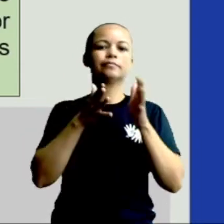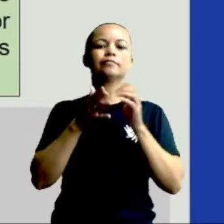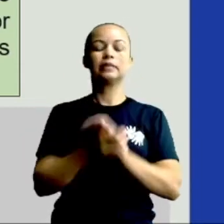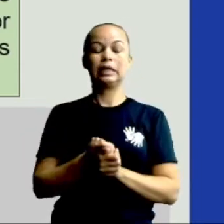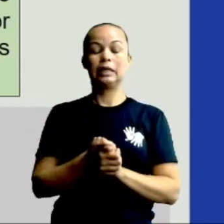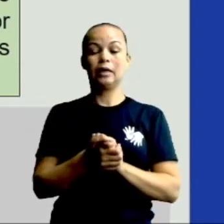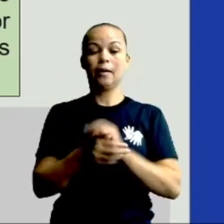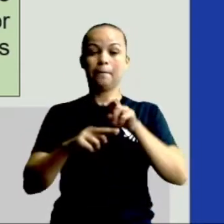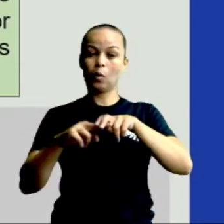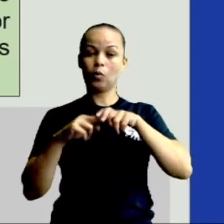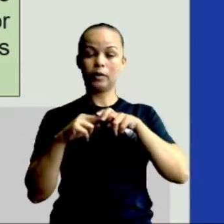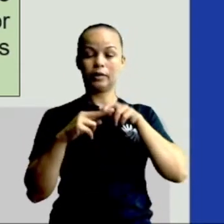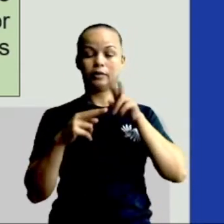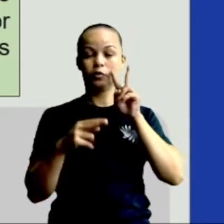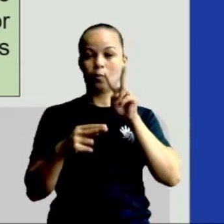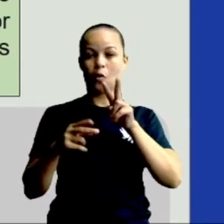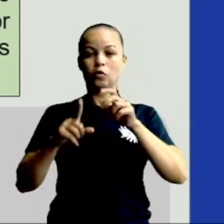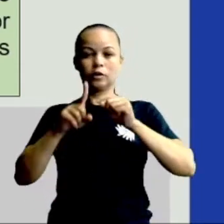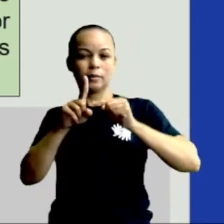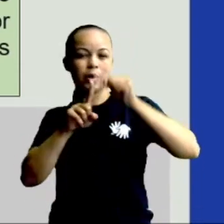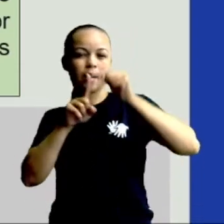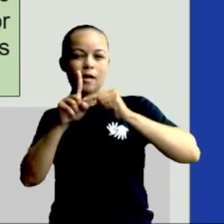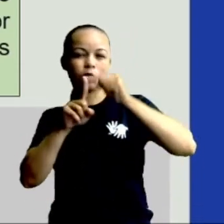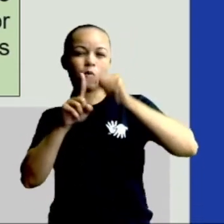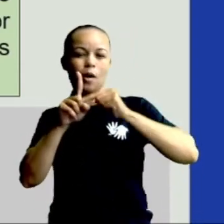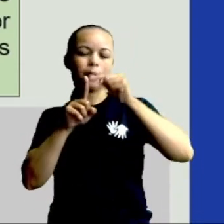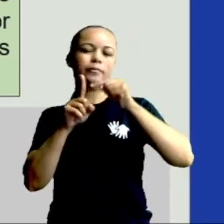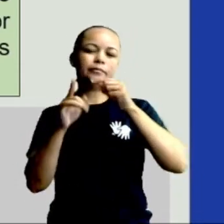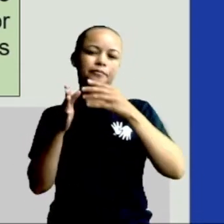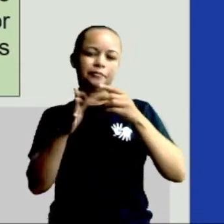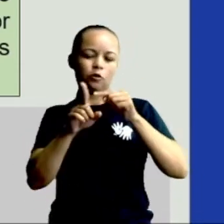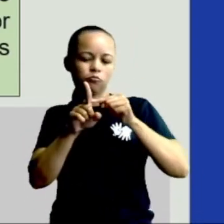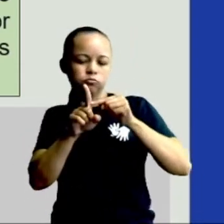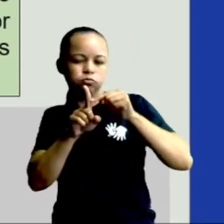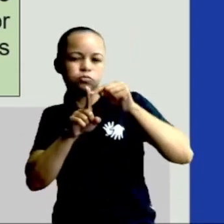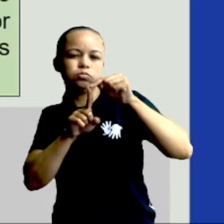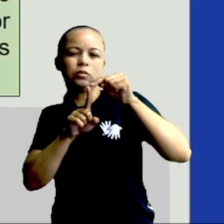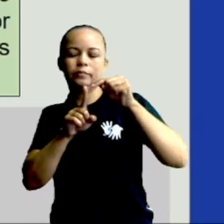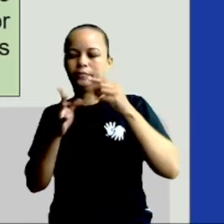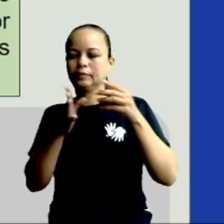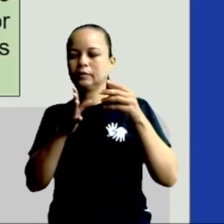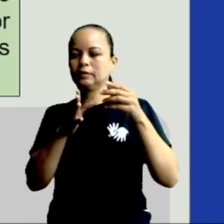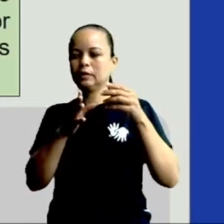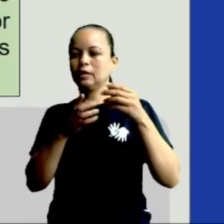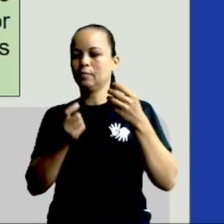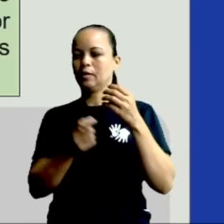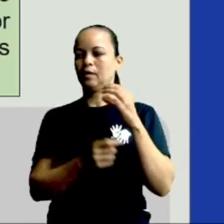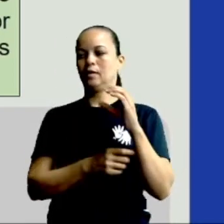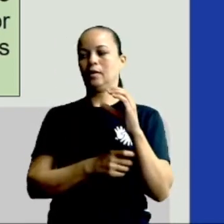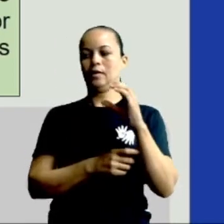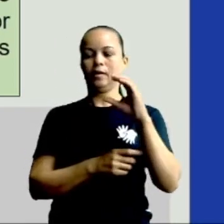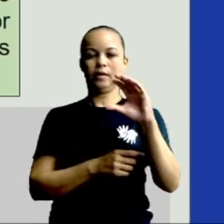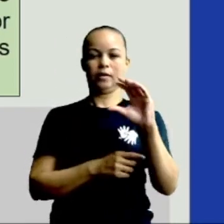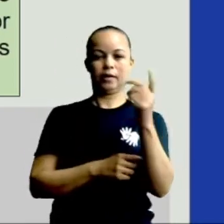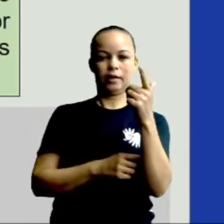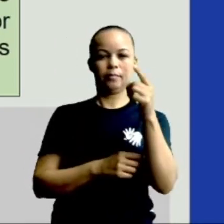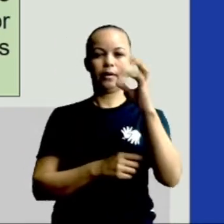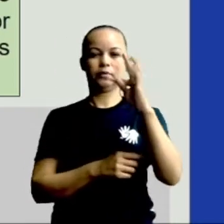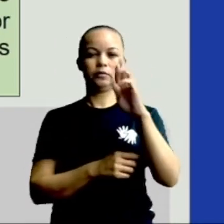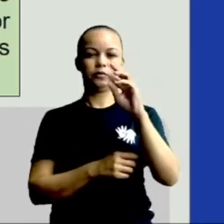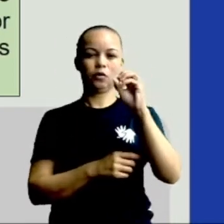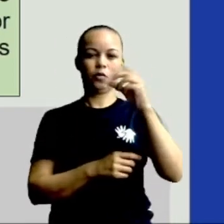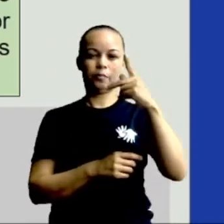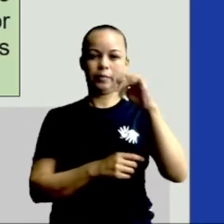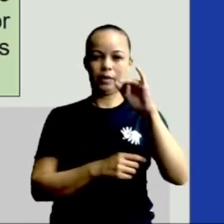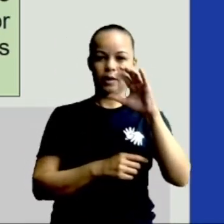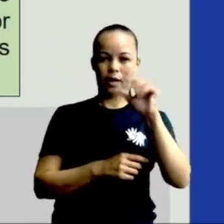isso, apresentam temperaturas anuais mais elevadas. Podem ver aí nessa faixinha, ó, é clima tropical, o Brasil ali, ó. Então, por